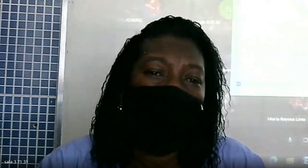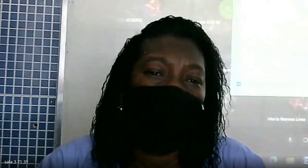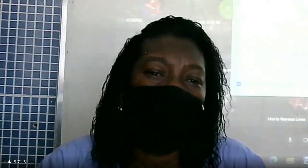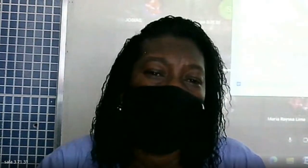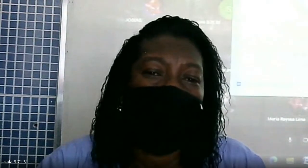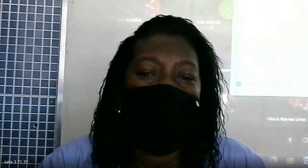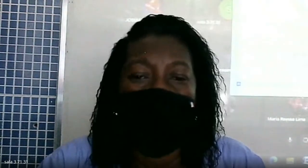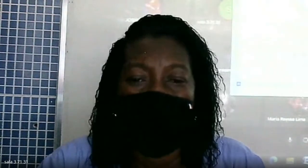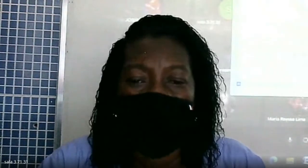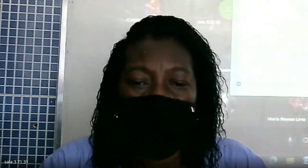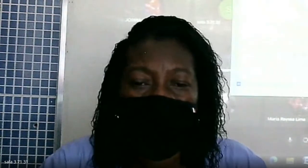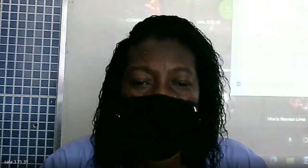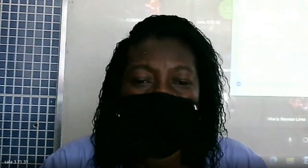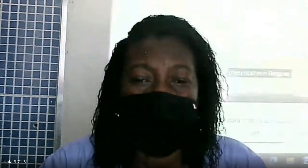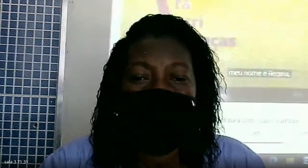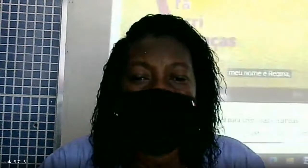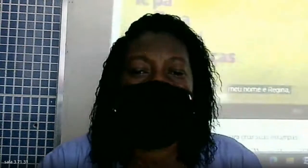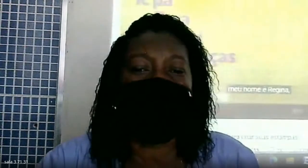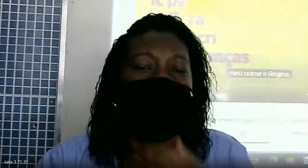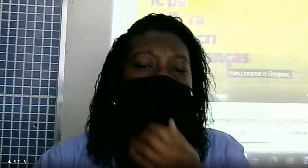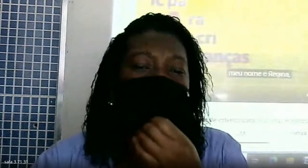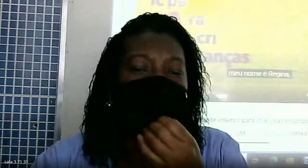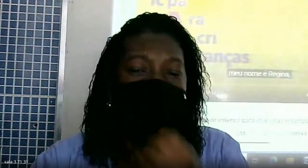Carmen, eu posso pintar como? Com